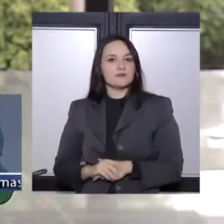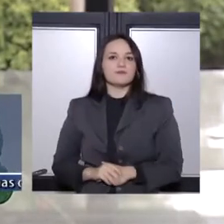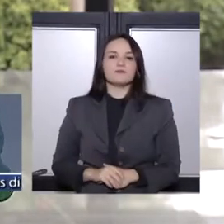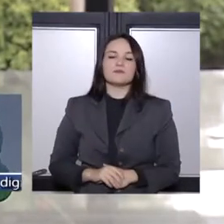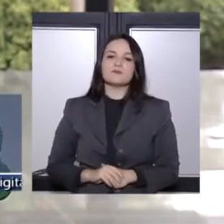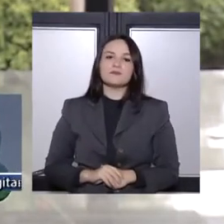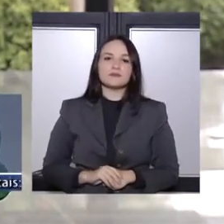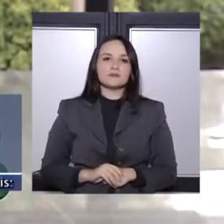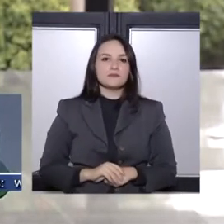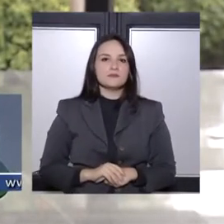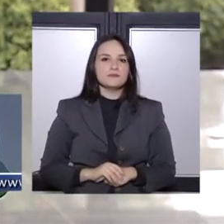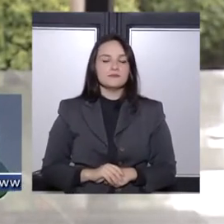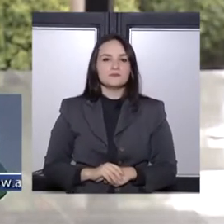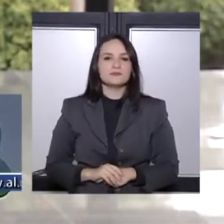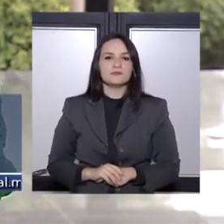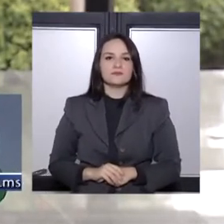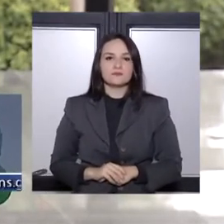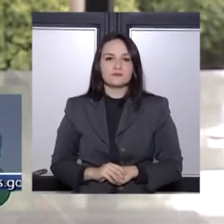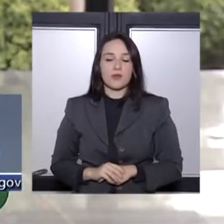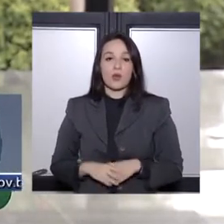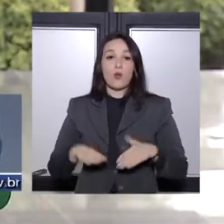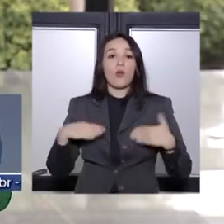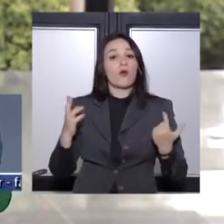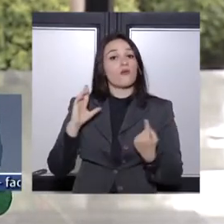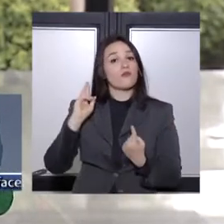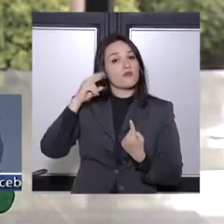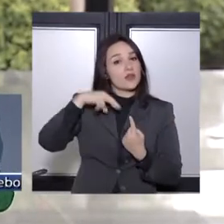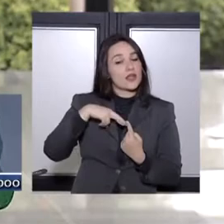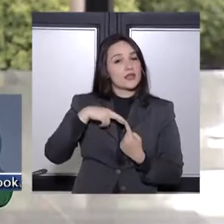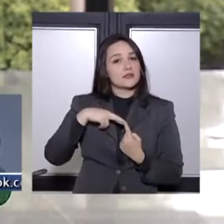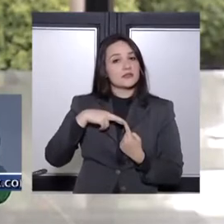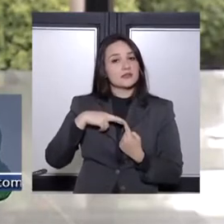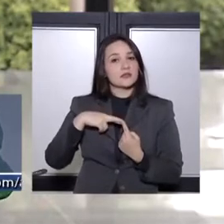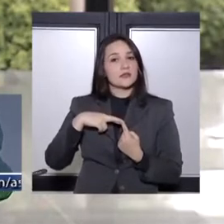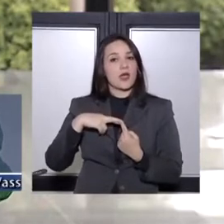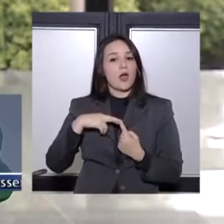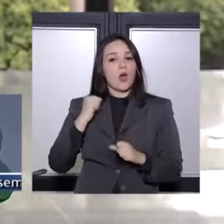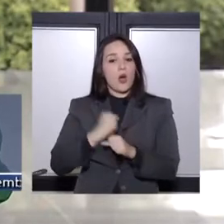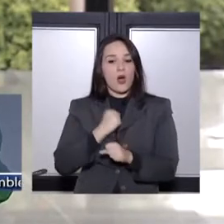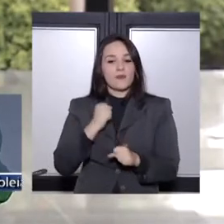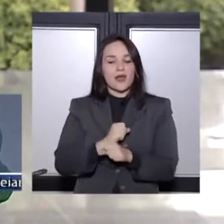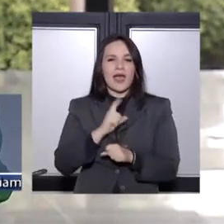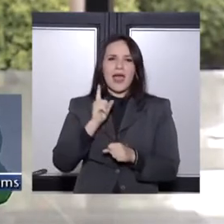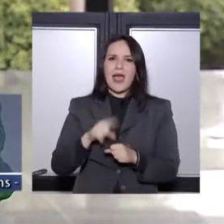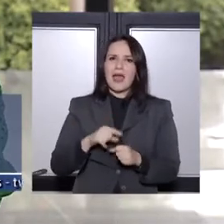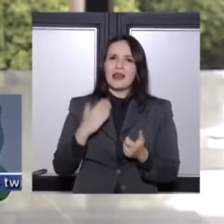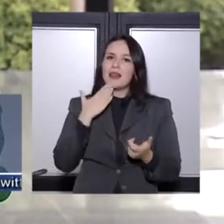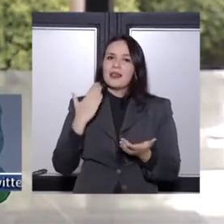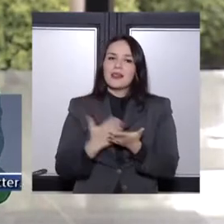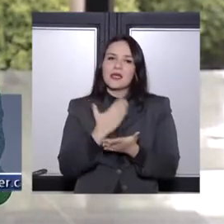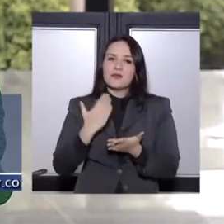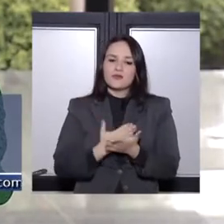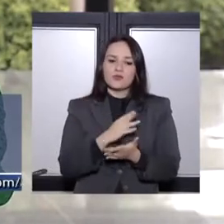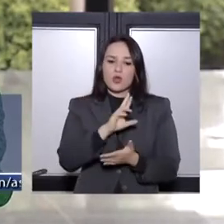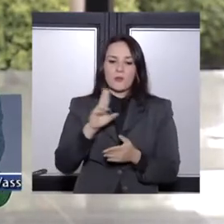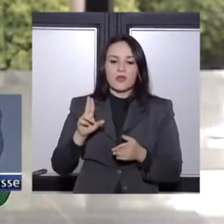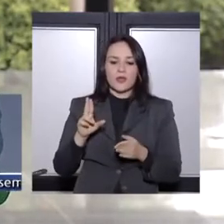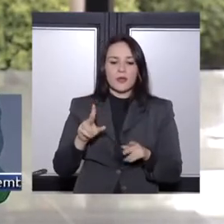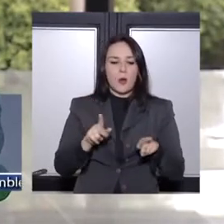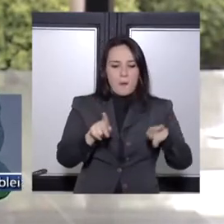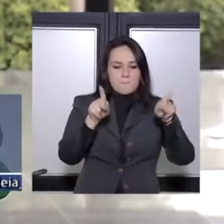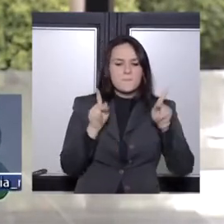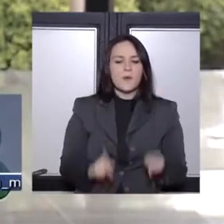vasta obra, destaca-se O Povo Brasileiro, que é fruto de 30 anos de